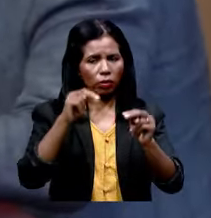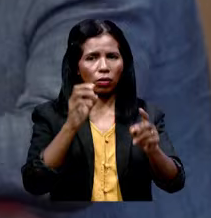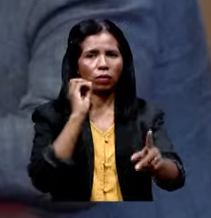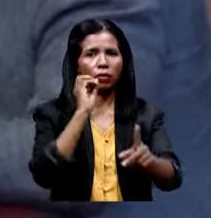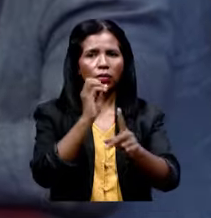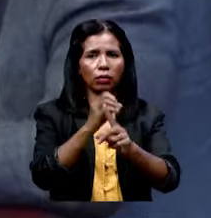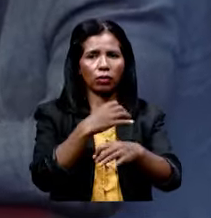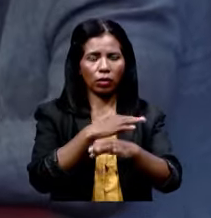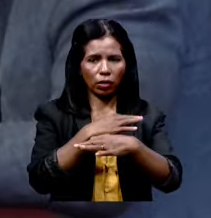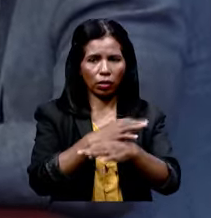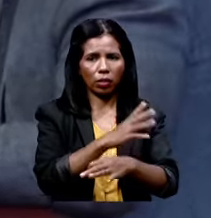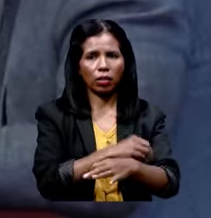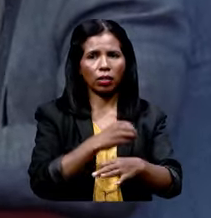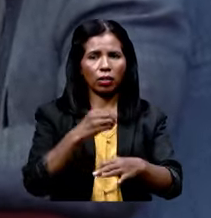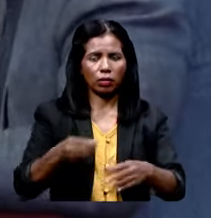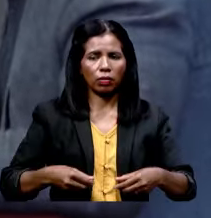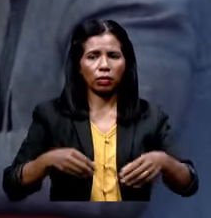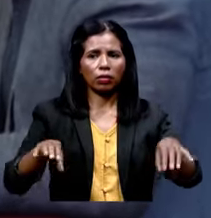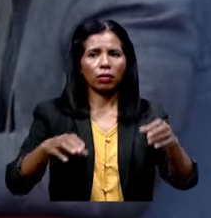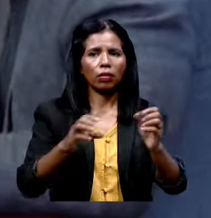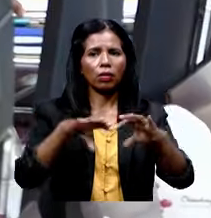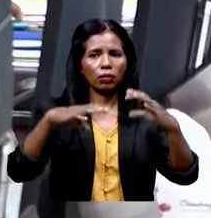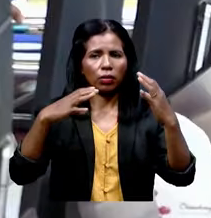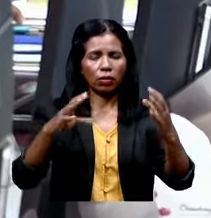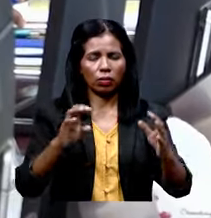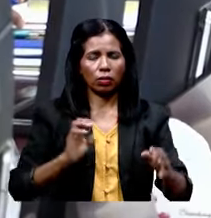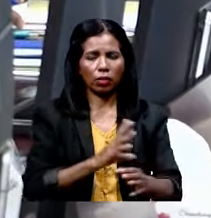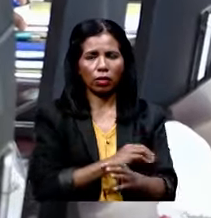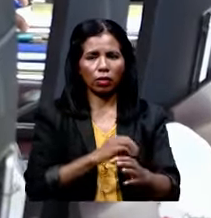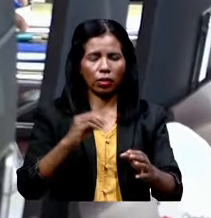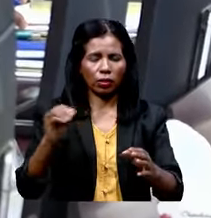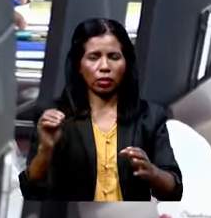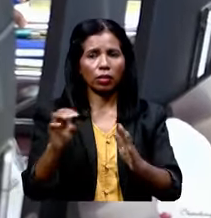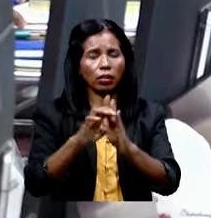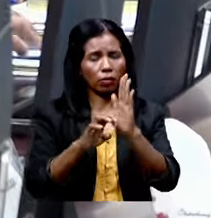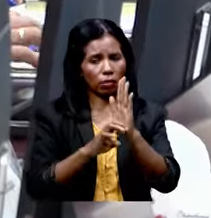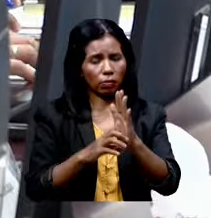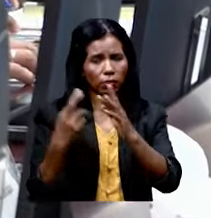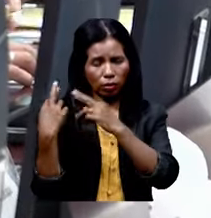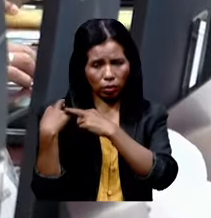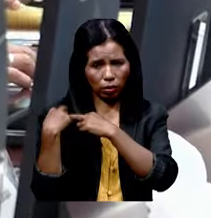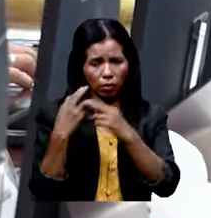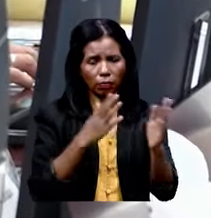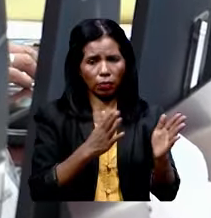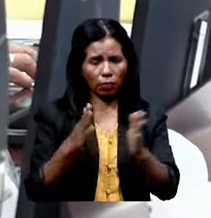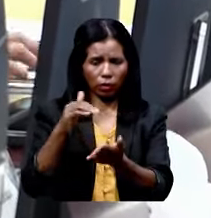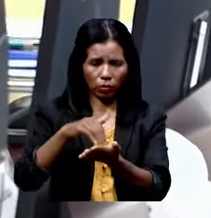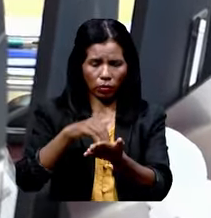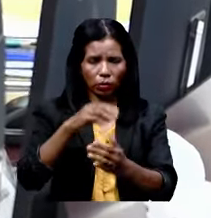objetivo atuhadia no clarifica funcionamento comissão executiva nian, nebe e a responsabilidade, o de prepara estudo clean Ida